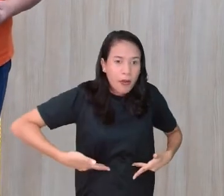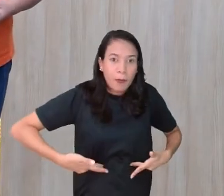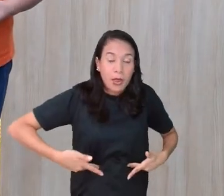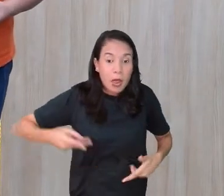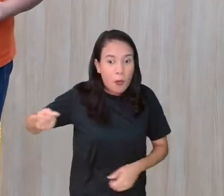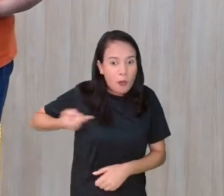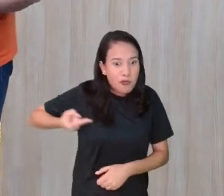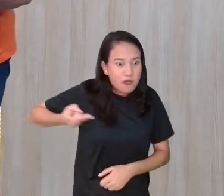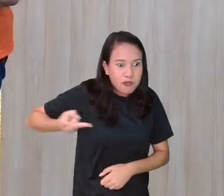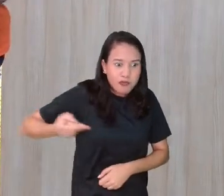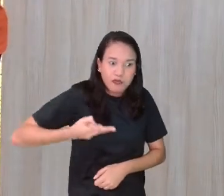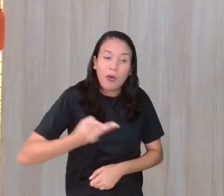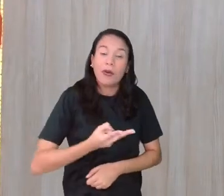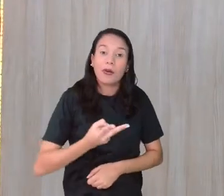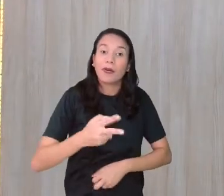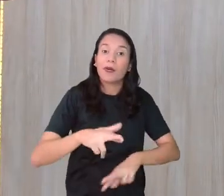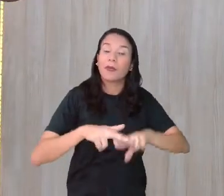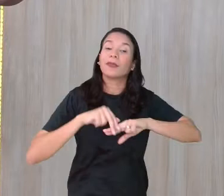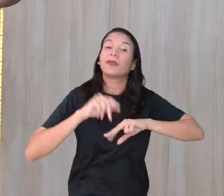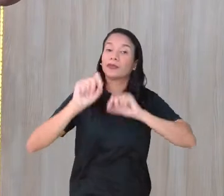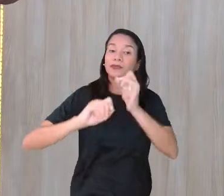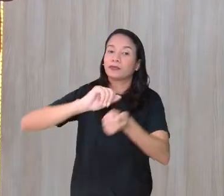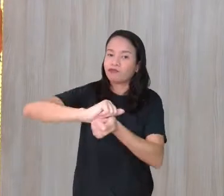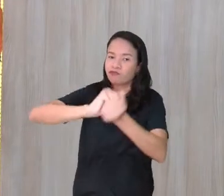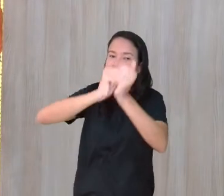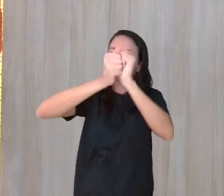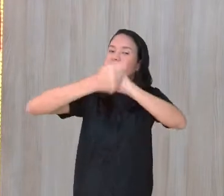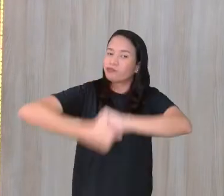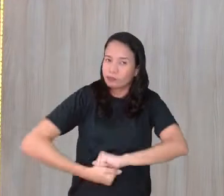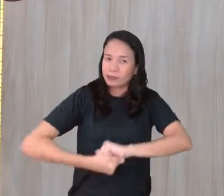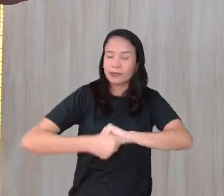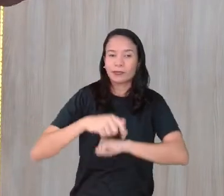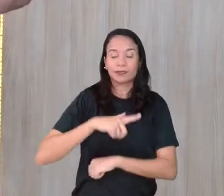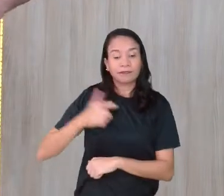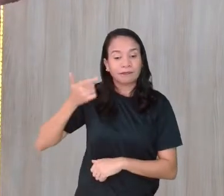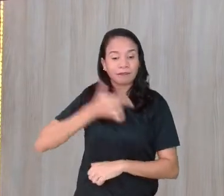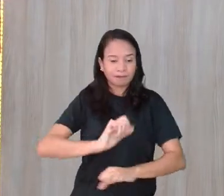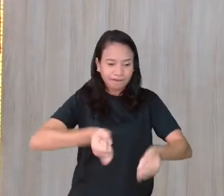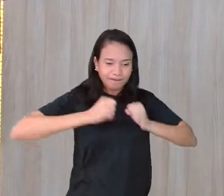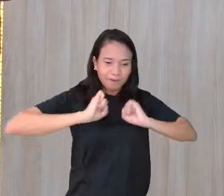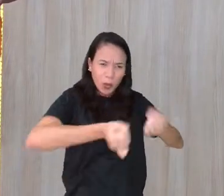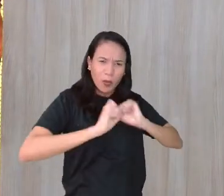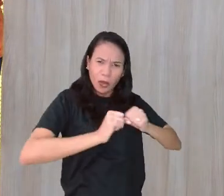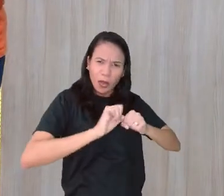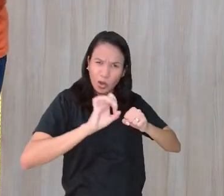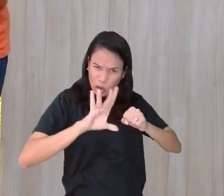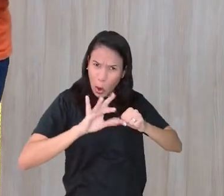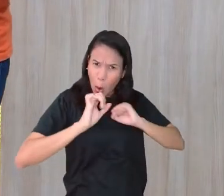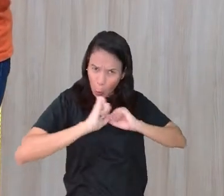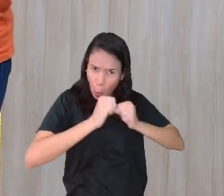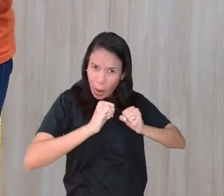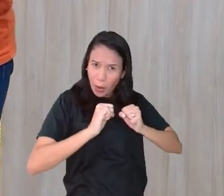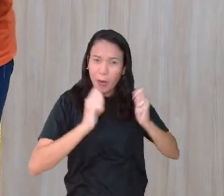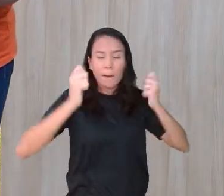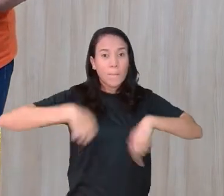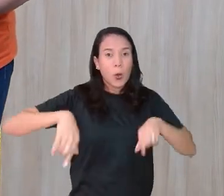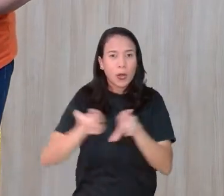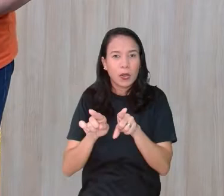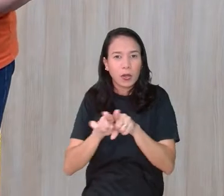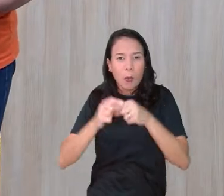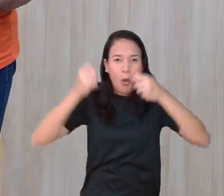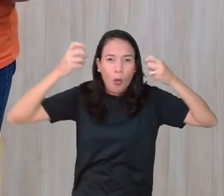alta velocidade. Então, a adaptação aí vai ser para correr. Será que é só para correr? Não, ele pode se